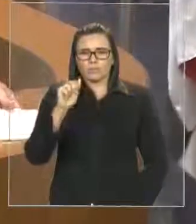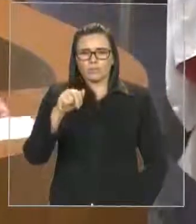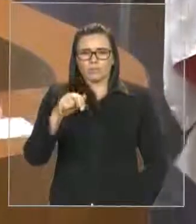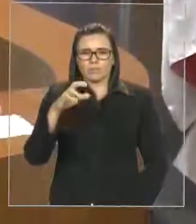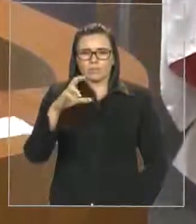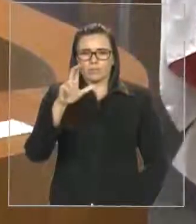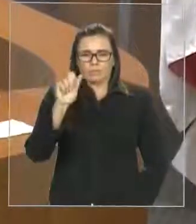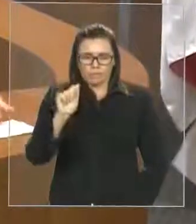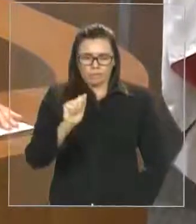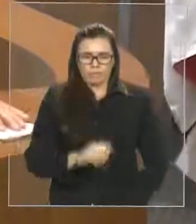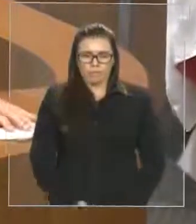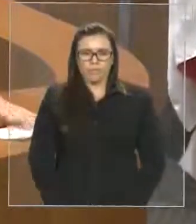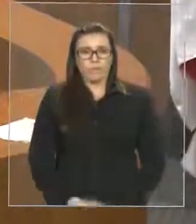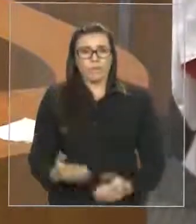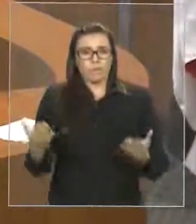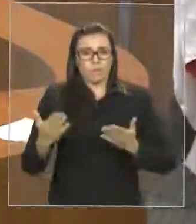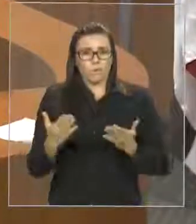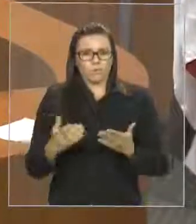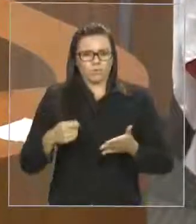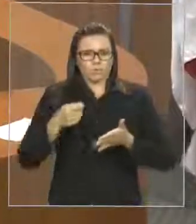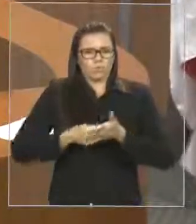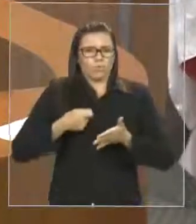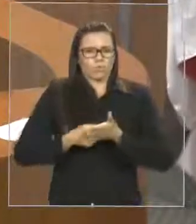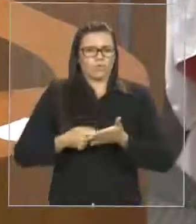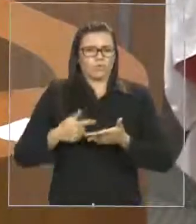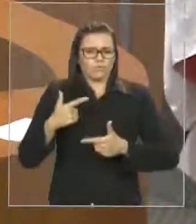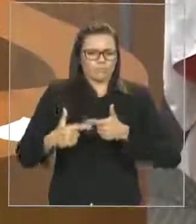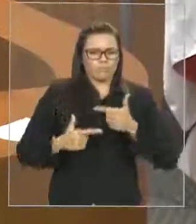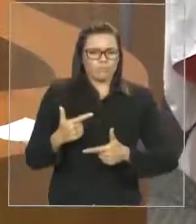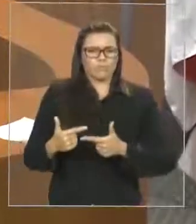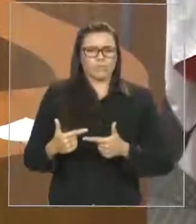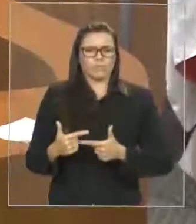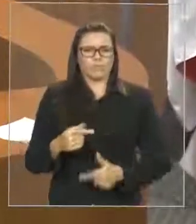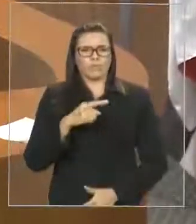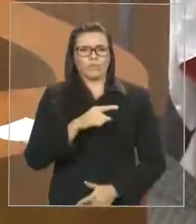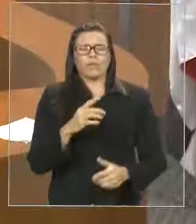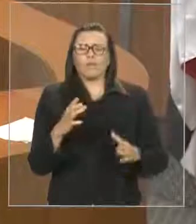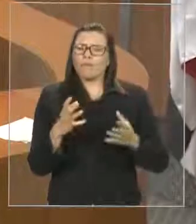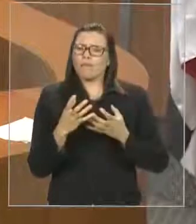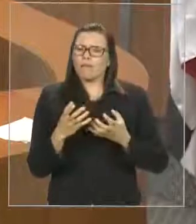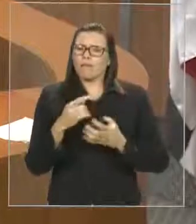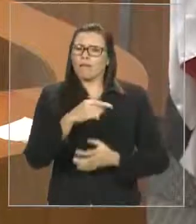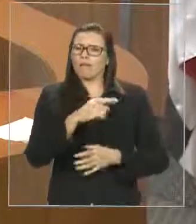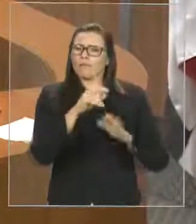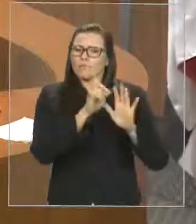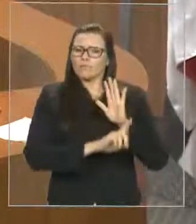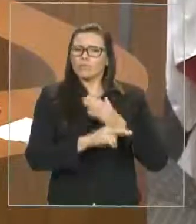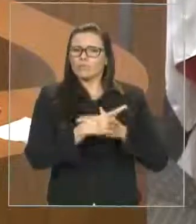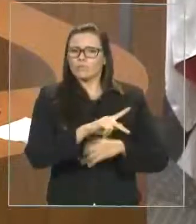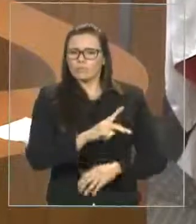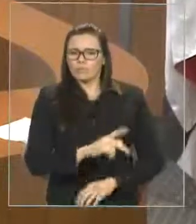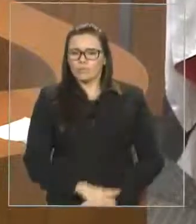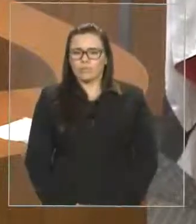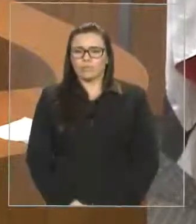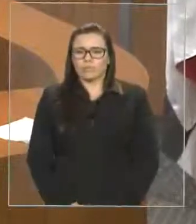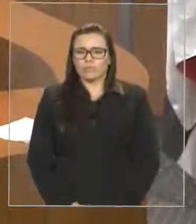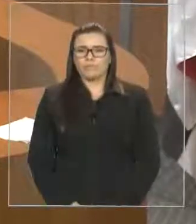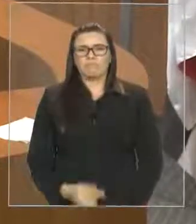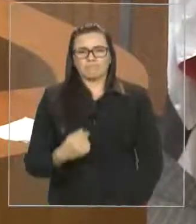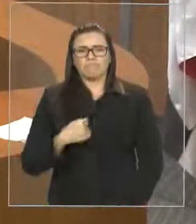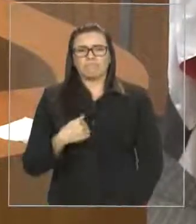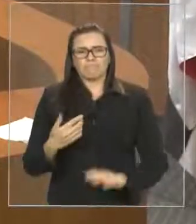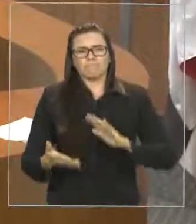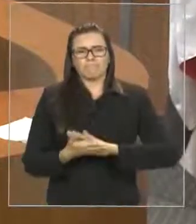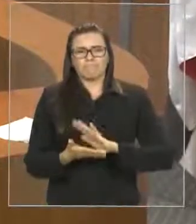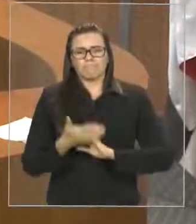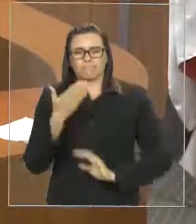merecem tê-los atendidos. Imprensa, senhores deputados, eu vou aqui brevemente relatar